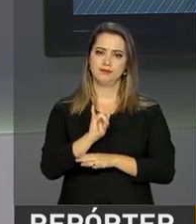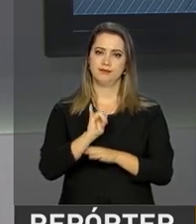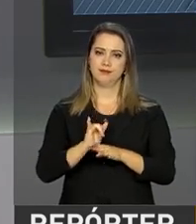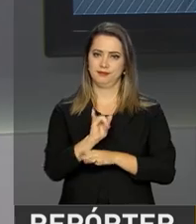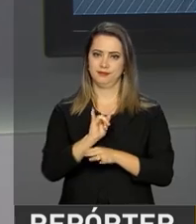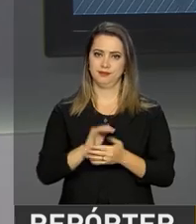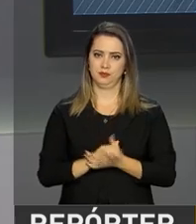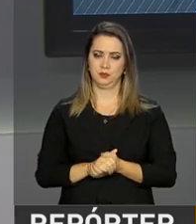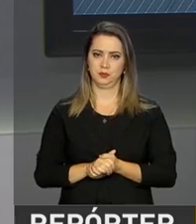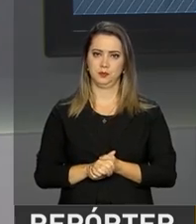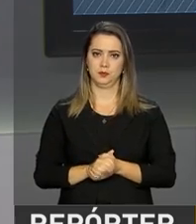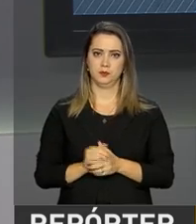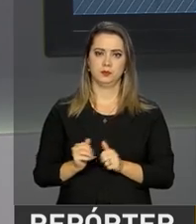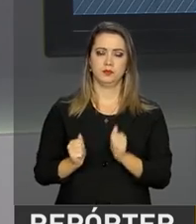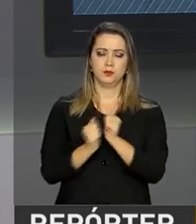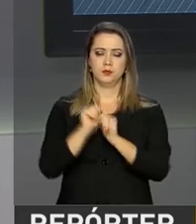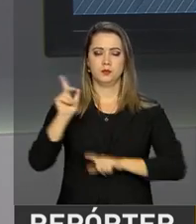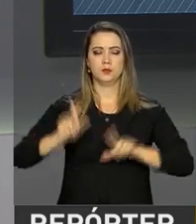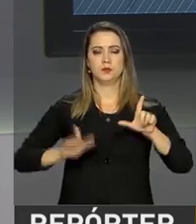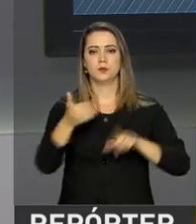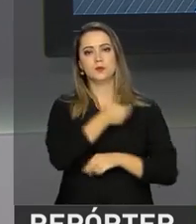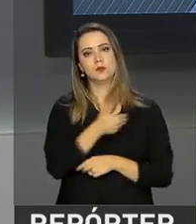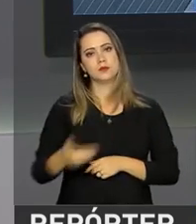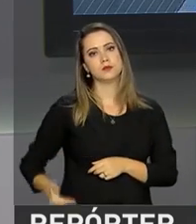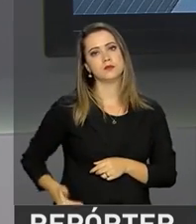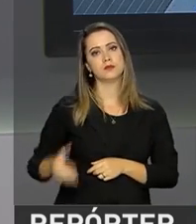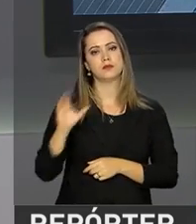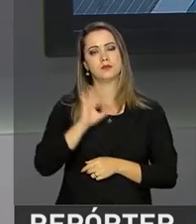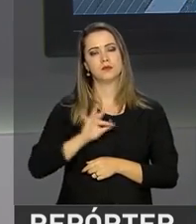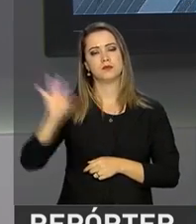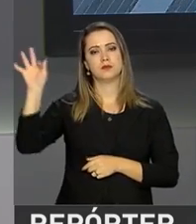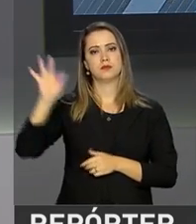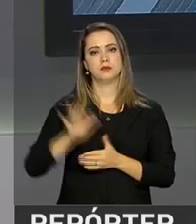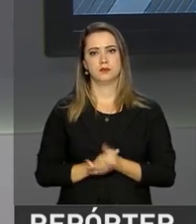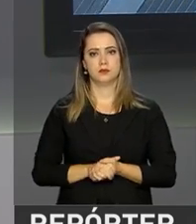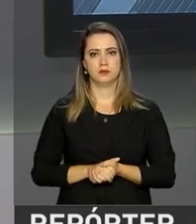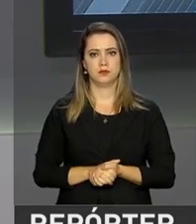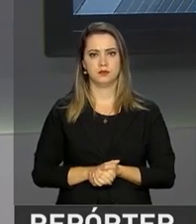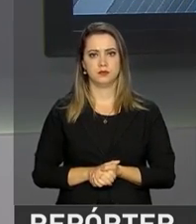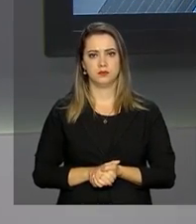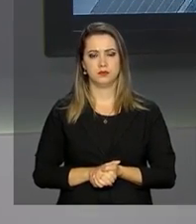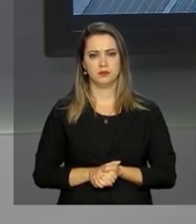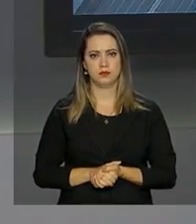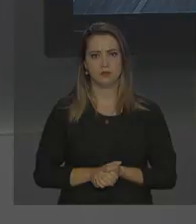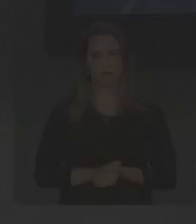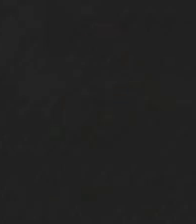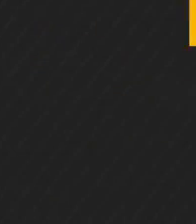reportagens no YouTube. Continue com a gente aqui na NBR, a TV do Governo Federal.